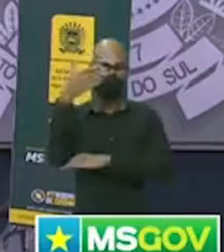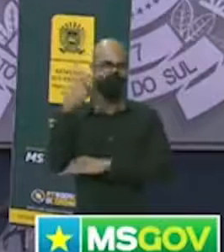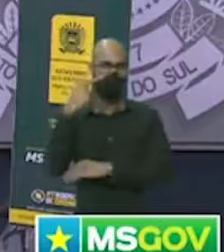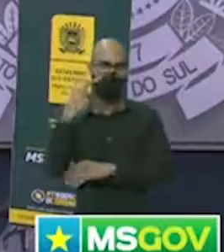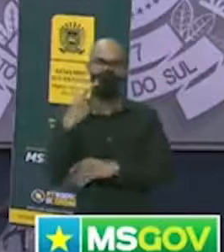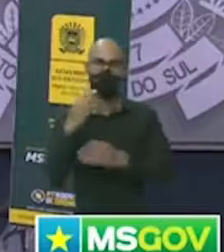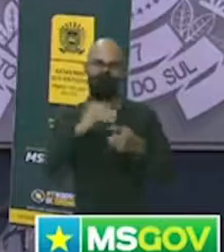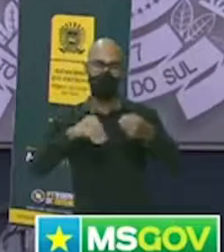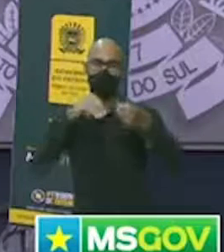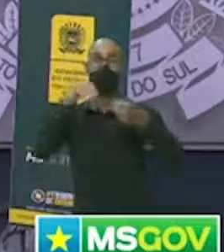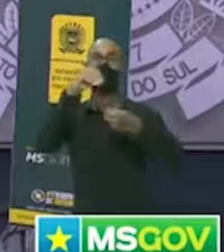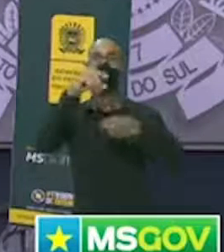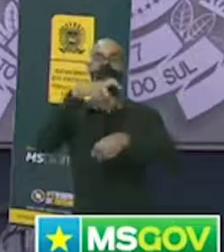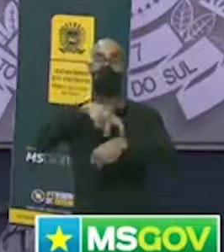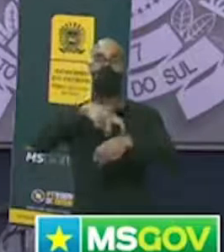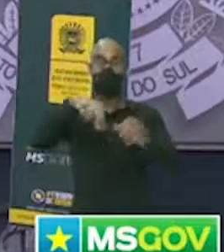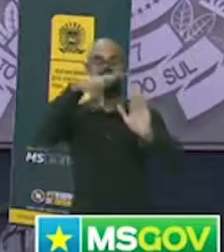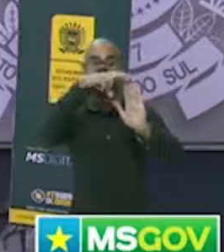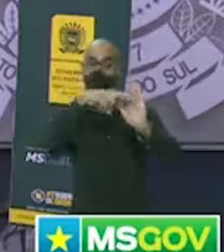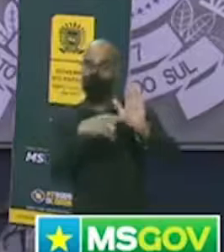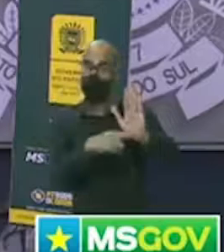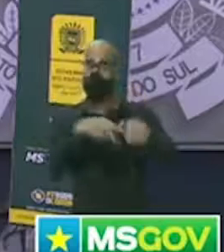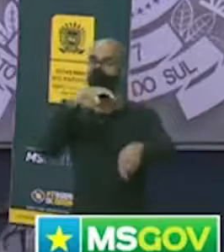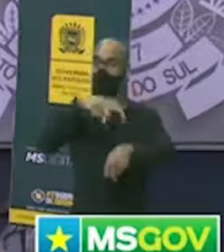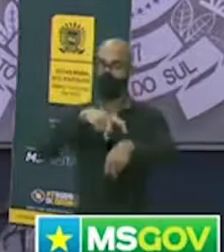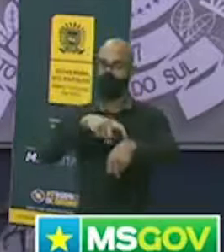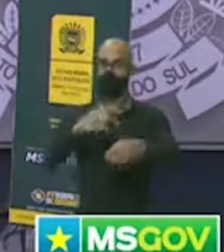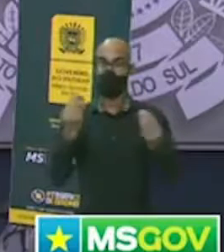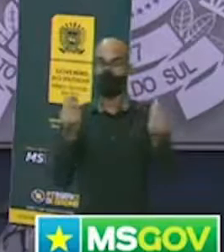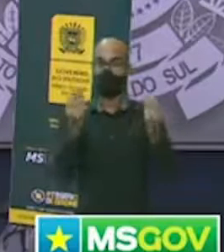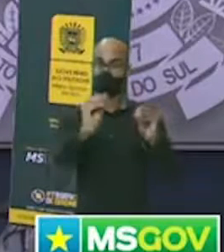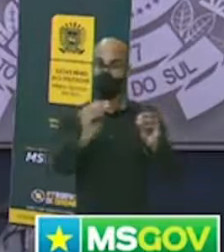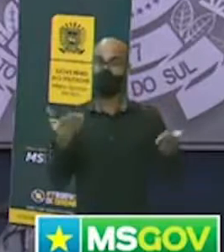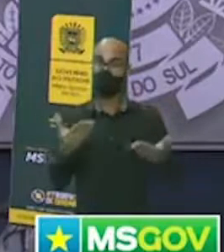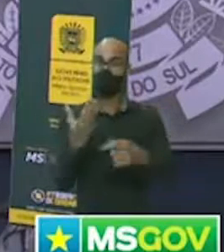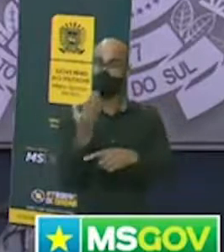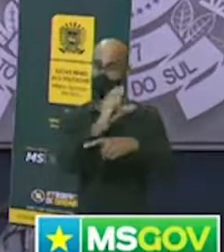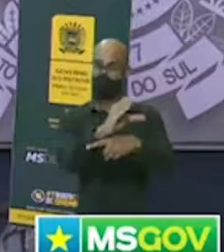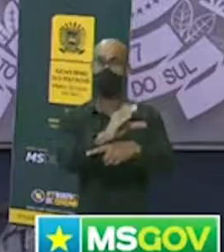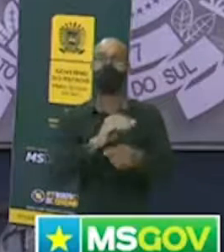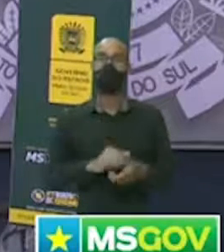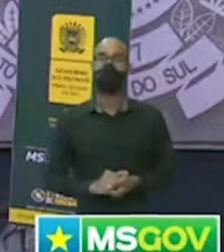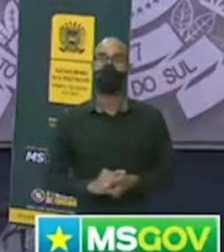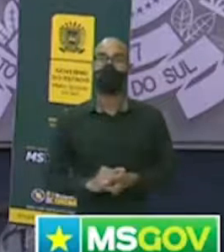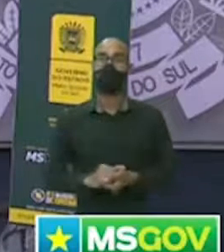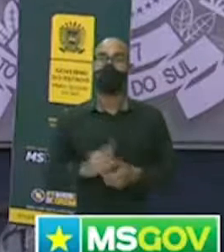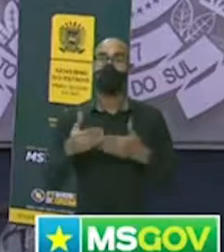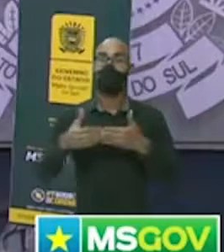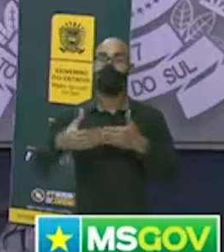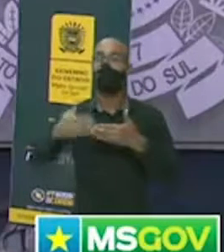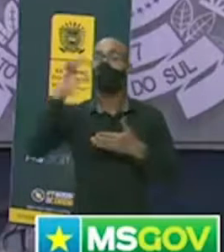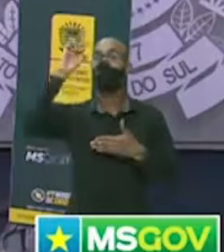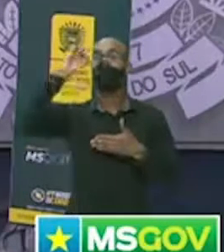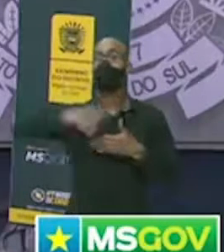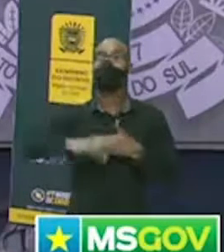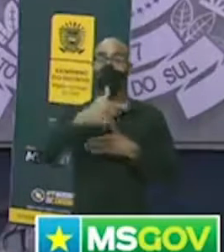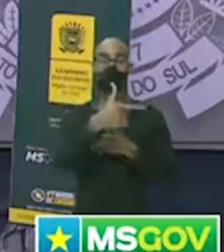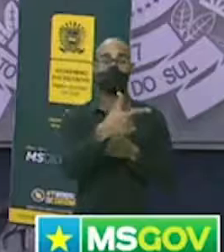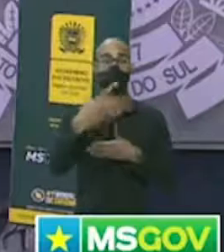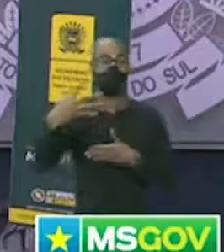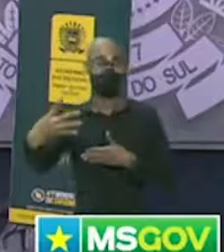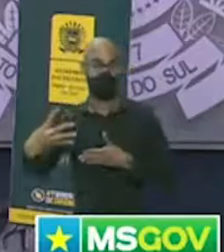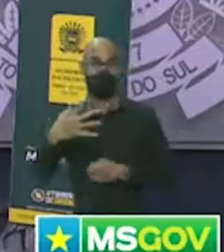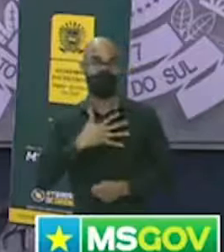critério de horário. Então, isso vai ser publicado essa semana, a partir do dia 24 de agosto, que